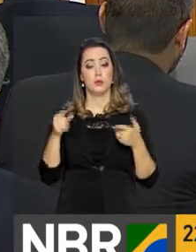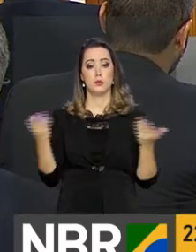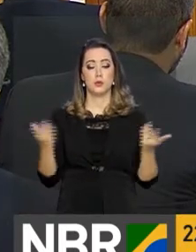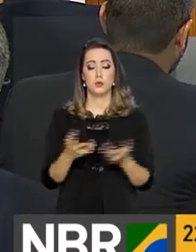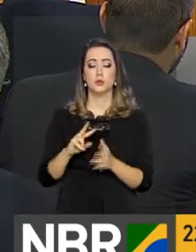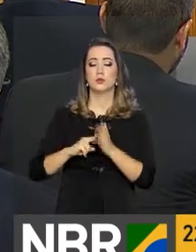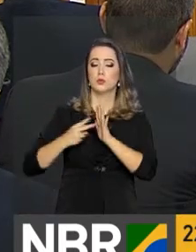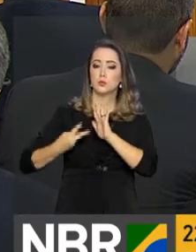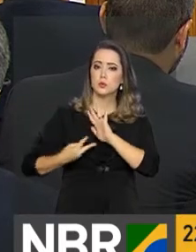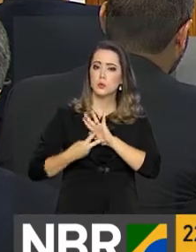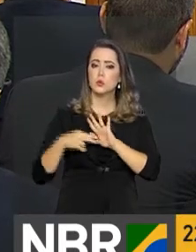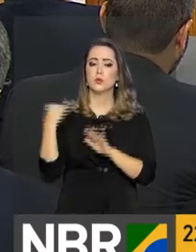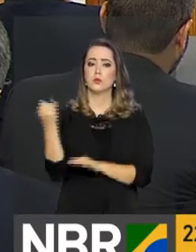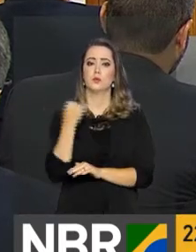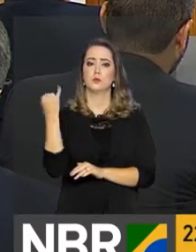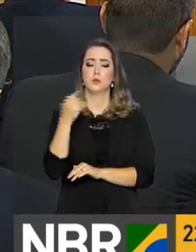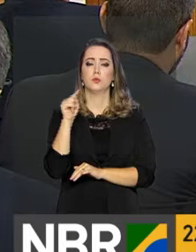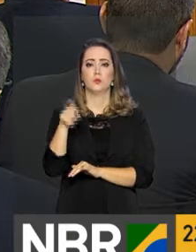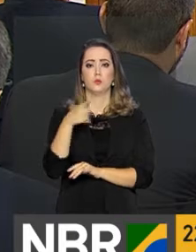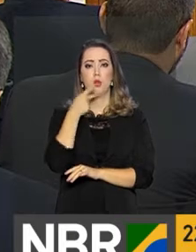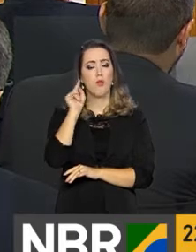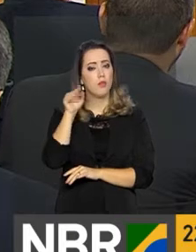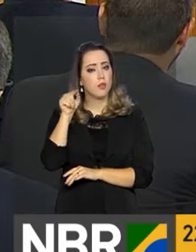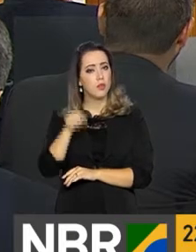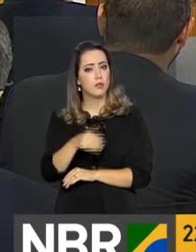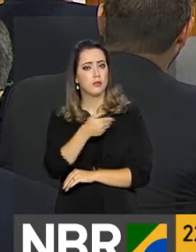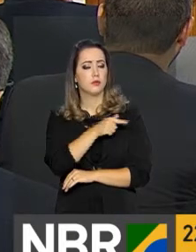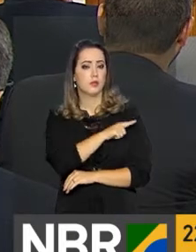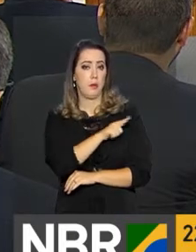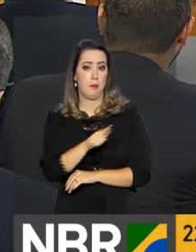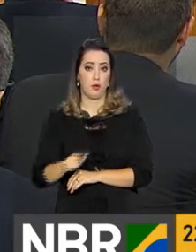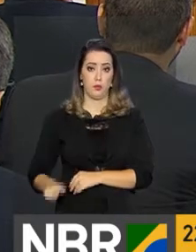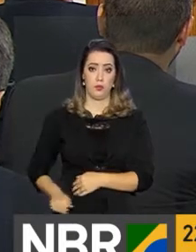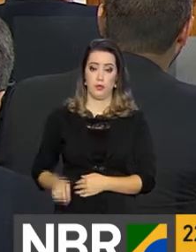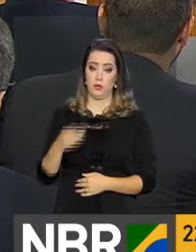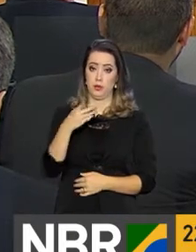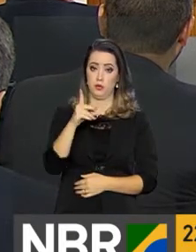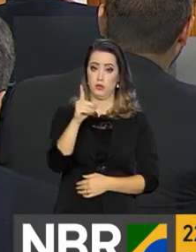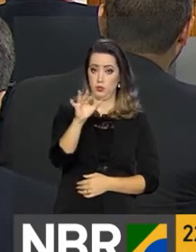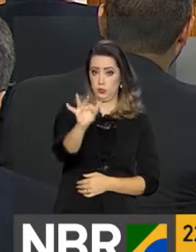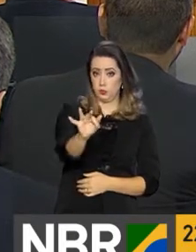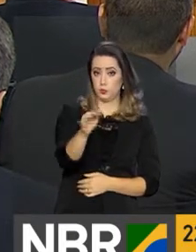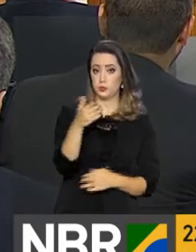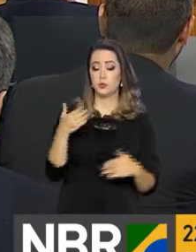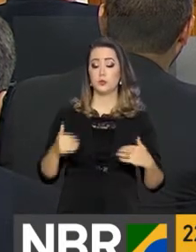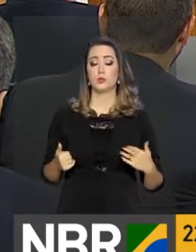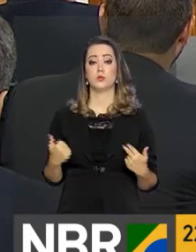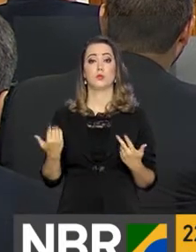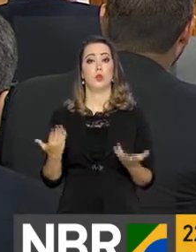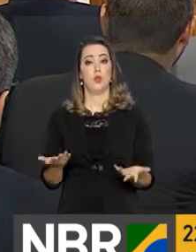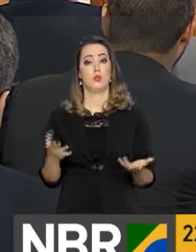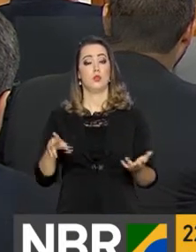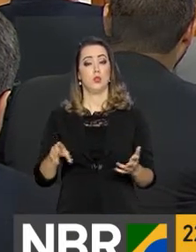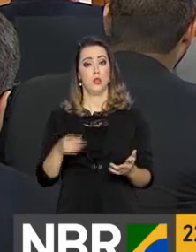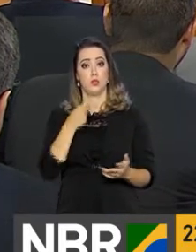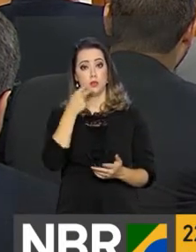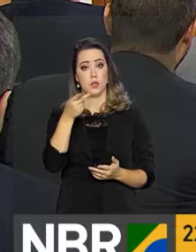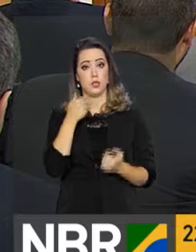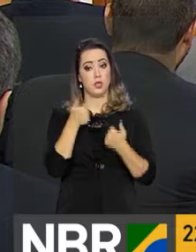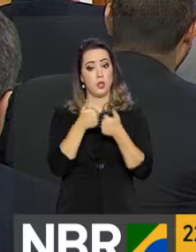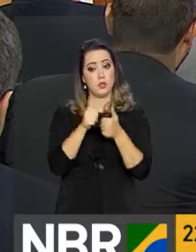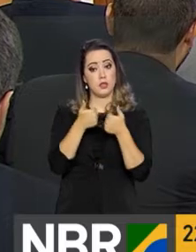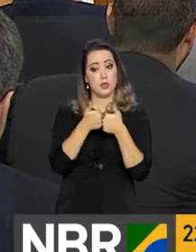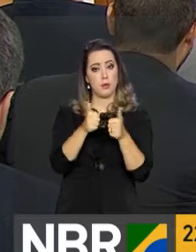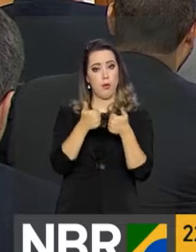muito grande já foi ressaltado pelo governador e agora nós estamos tratando aqui da mobilidade urbana